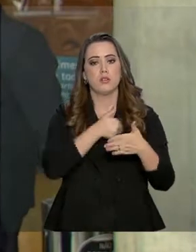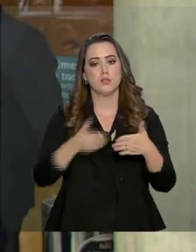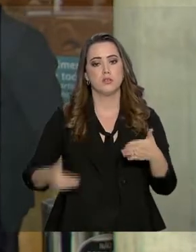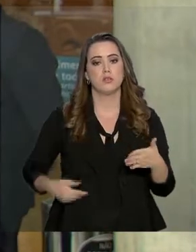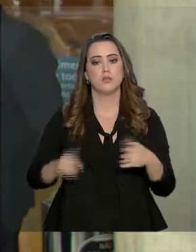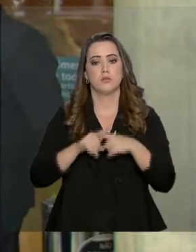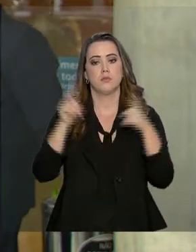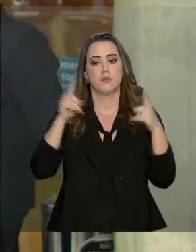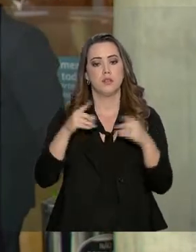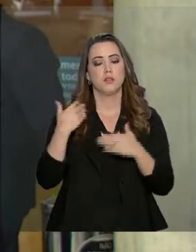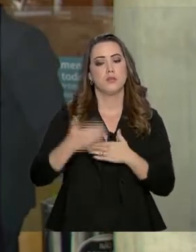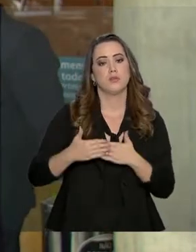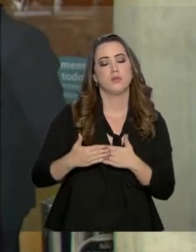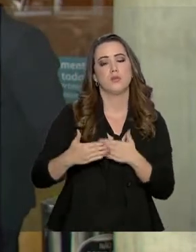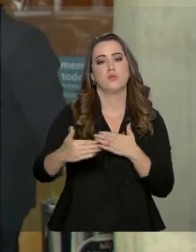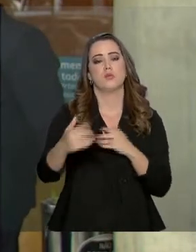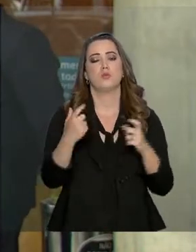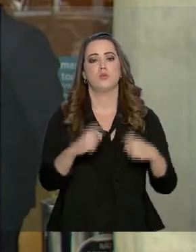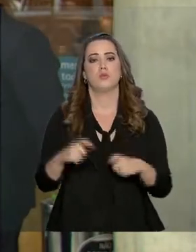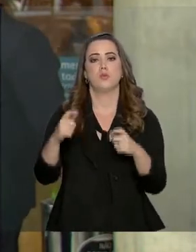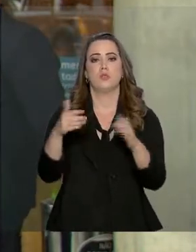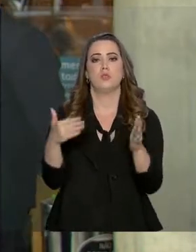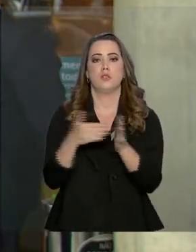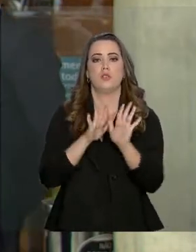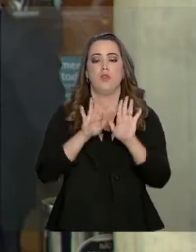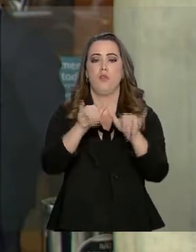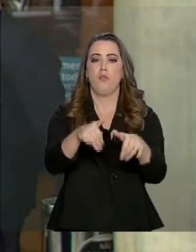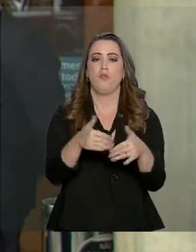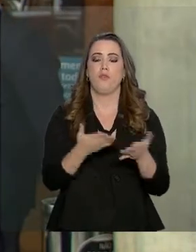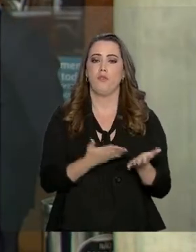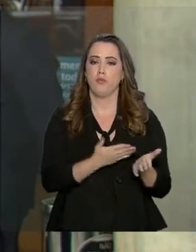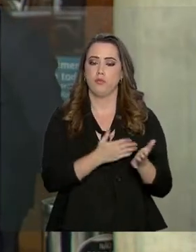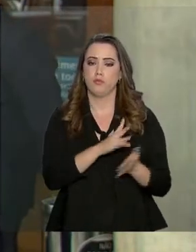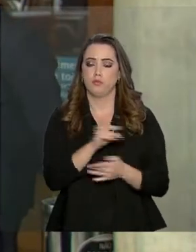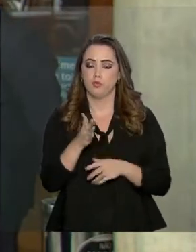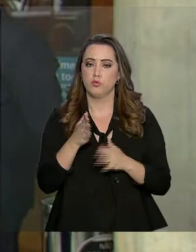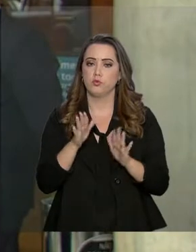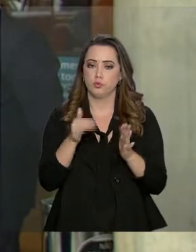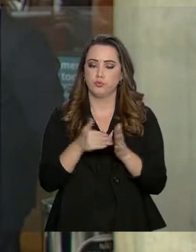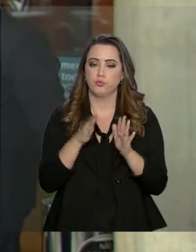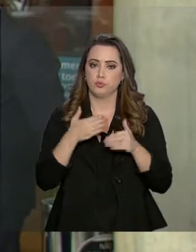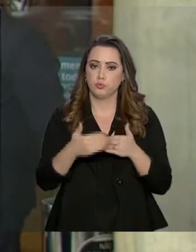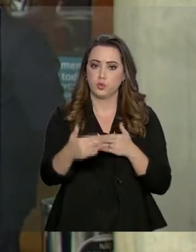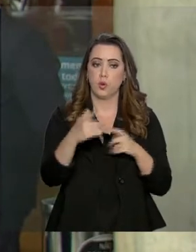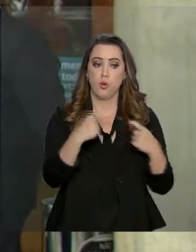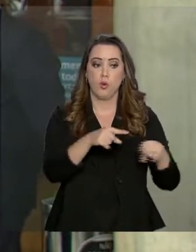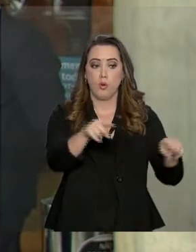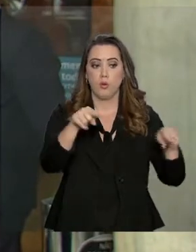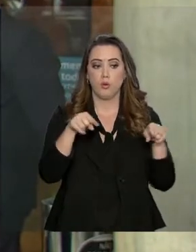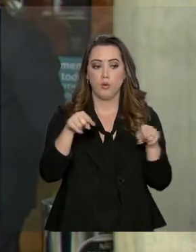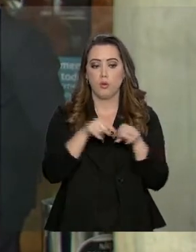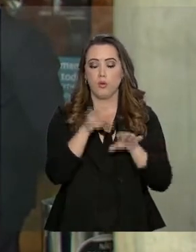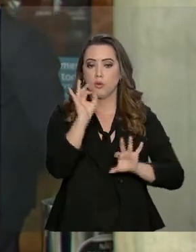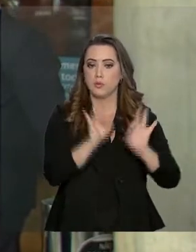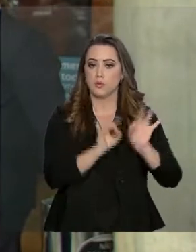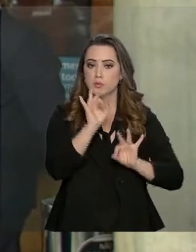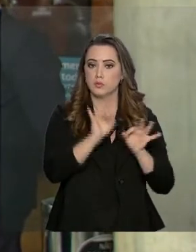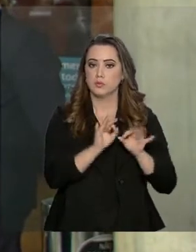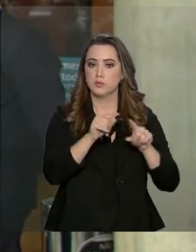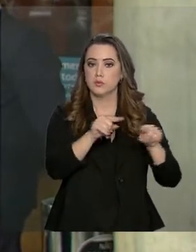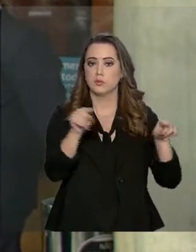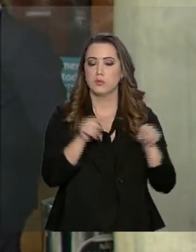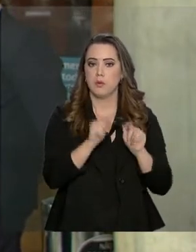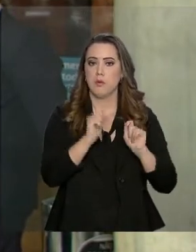Mas ele deve permanecer nesse local até o fim da internação. O gabinete que foi montado provisório para que ele possa despachar